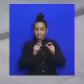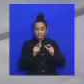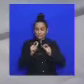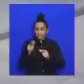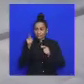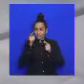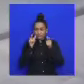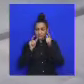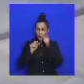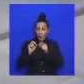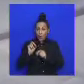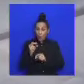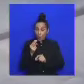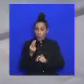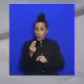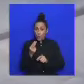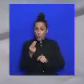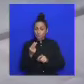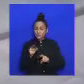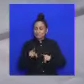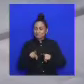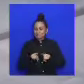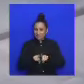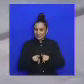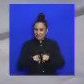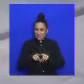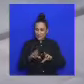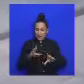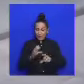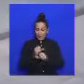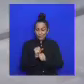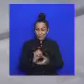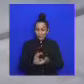são as apostas vencedoras e ainda se o